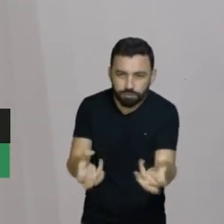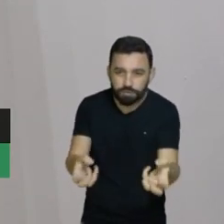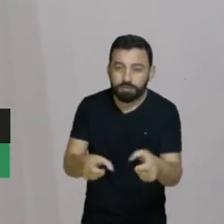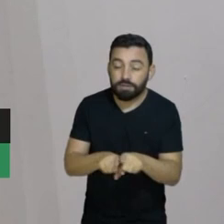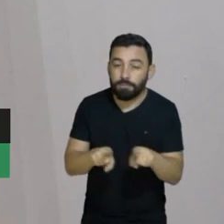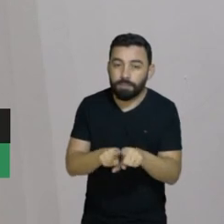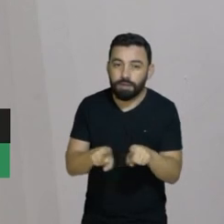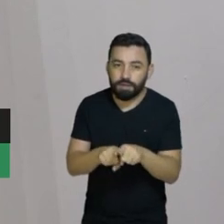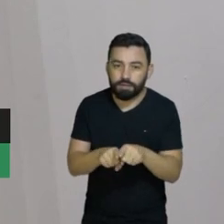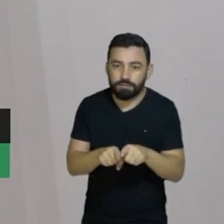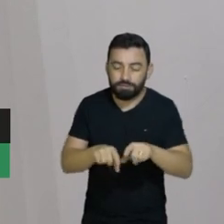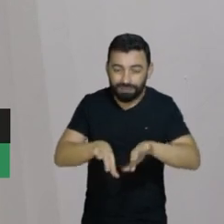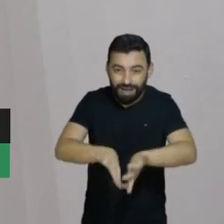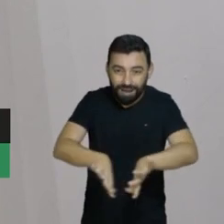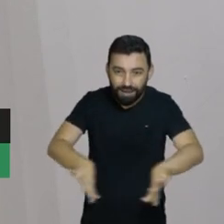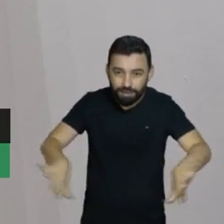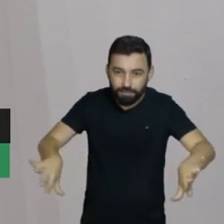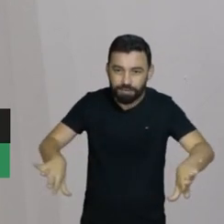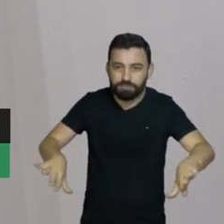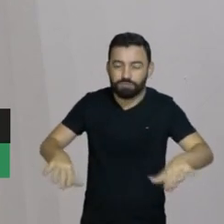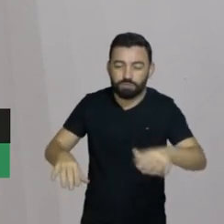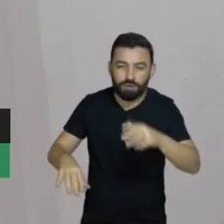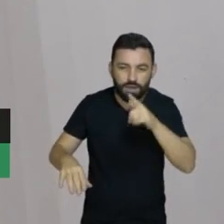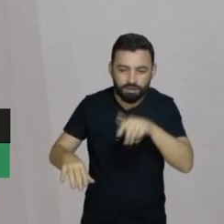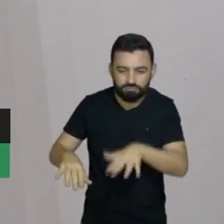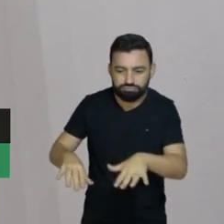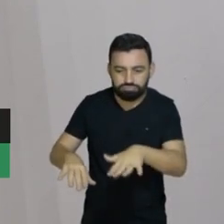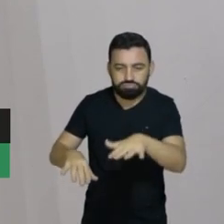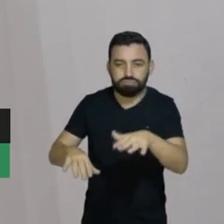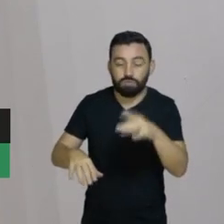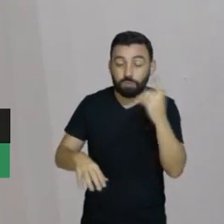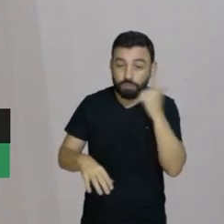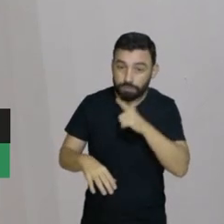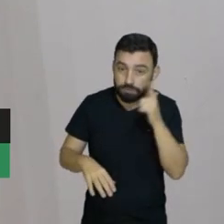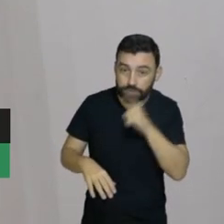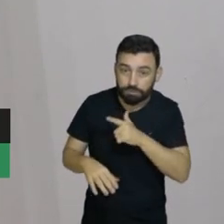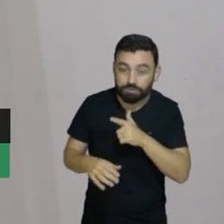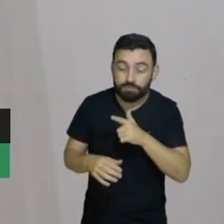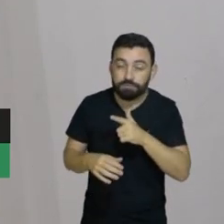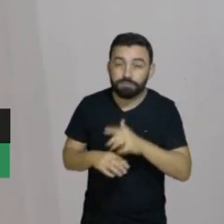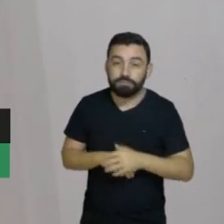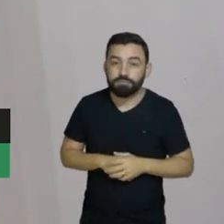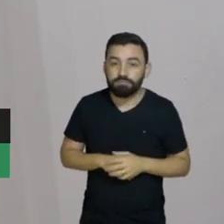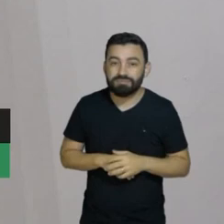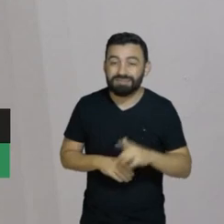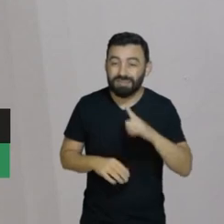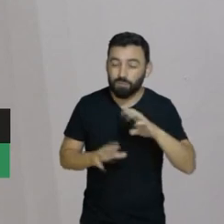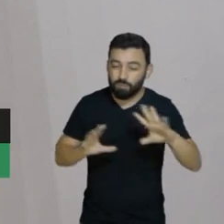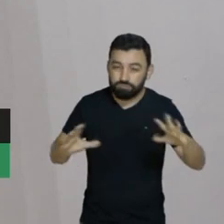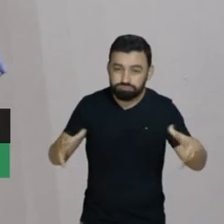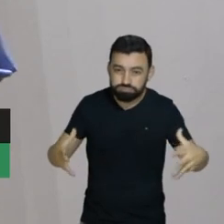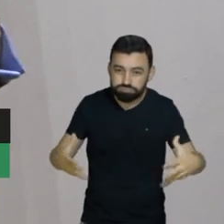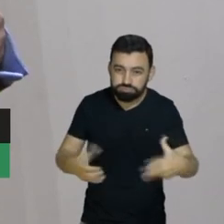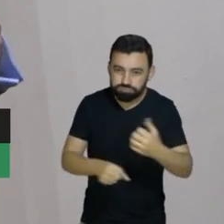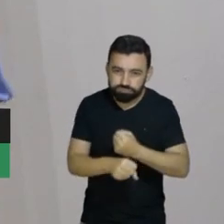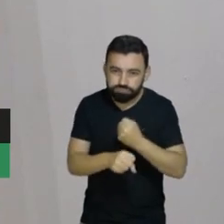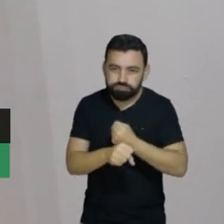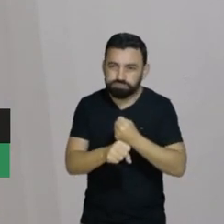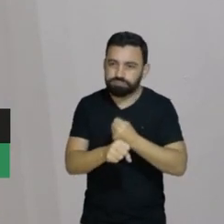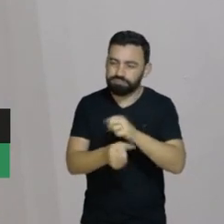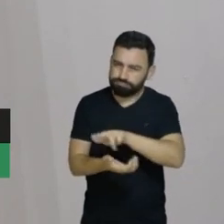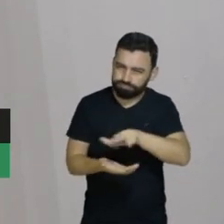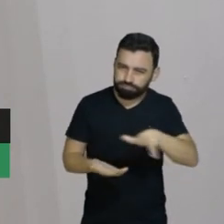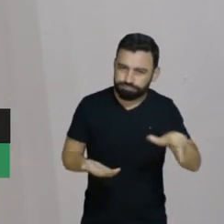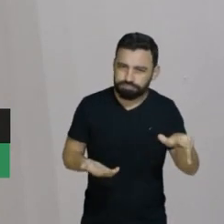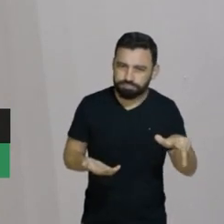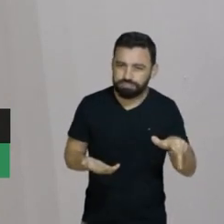alargamento de leitos de rios, e por aí vai. É um conjunto de obras, é